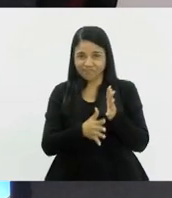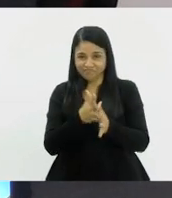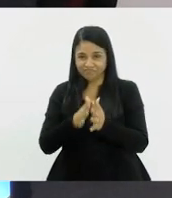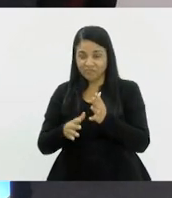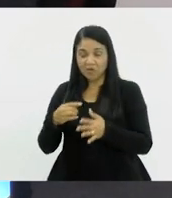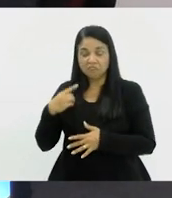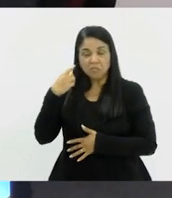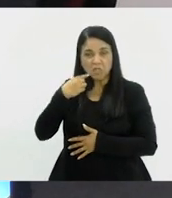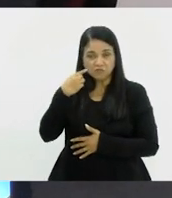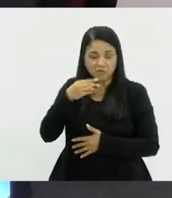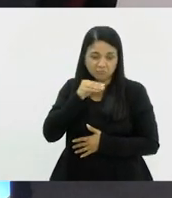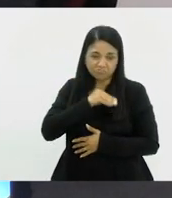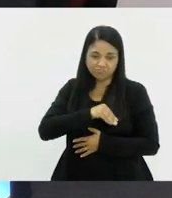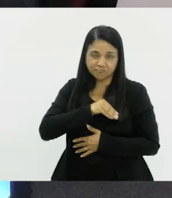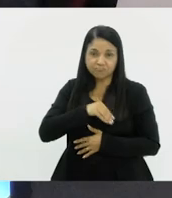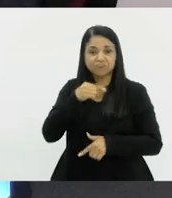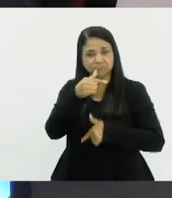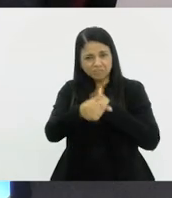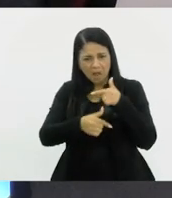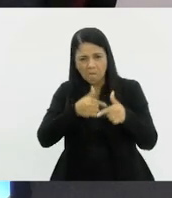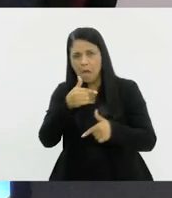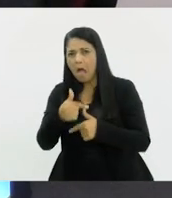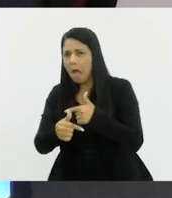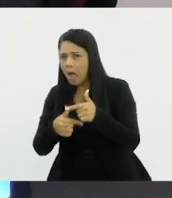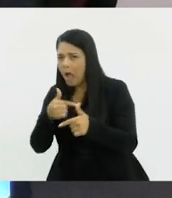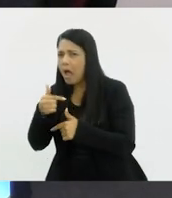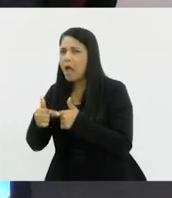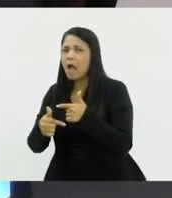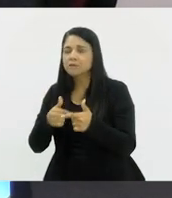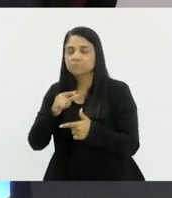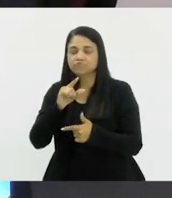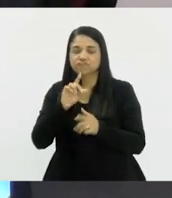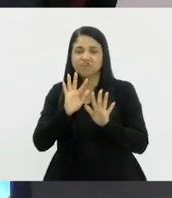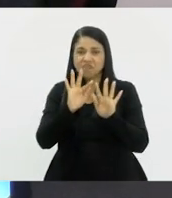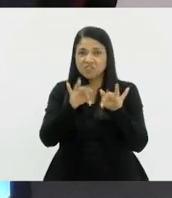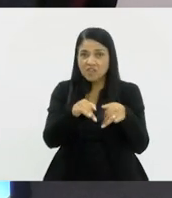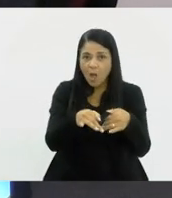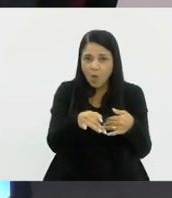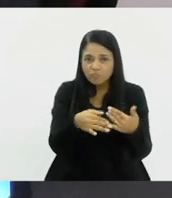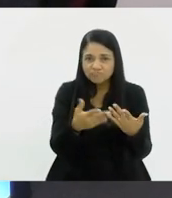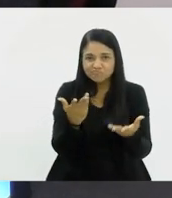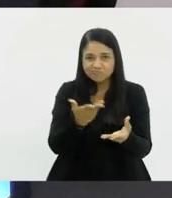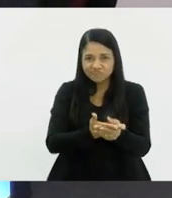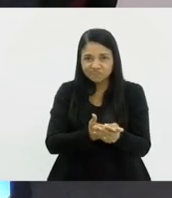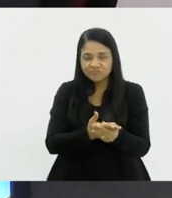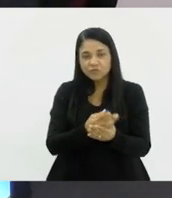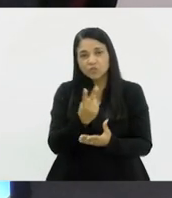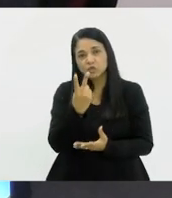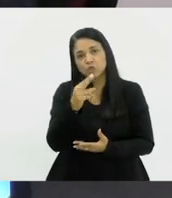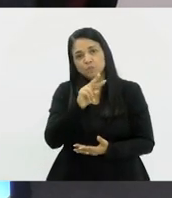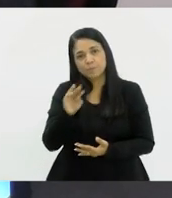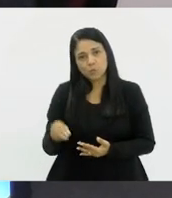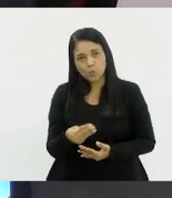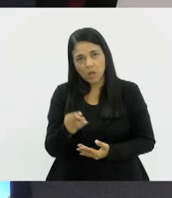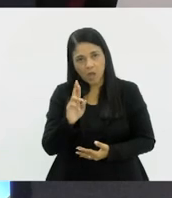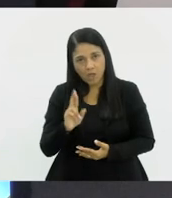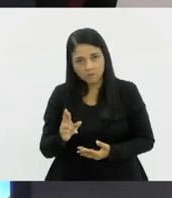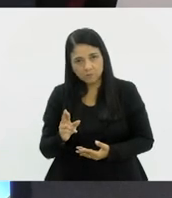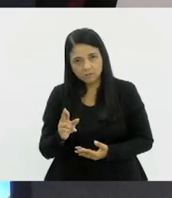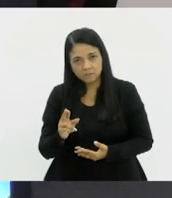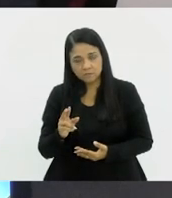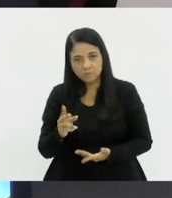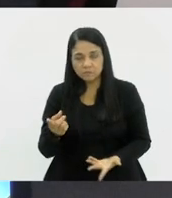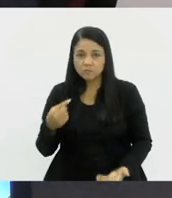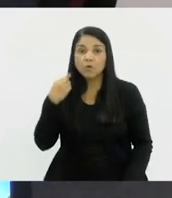advogado realmente o advogado trabalha para caramba para chegar no final da causa o cara ganha R 2000 quanto é que o advogado vai